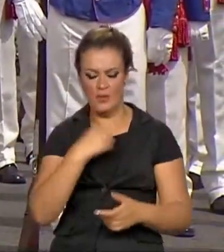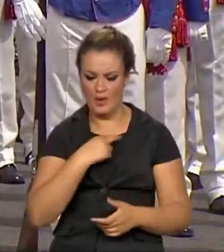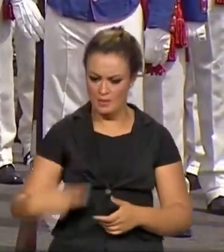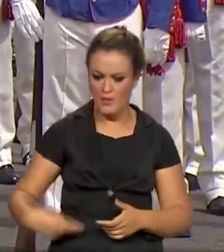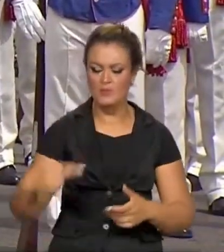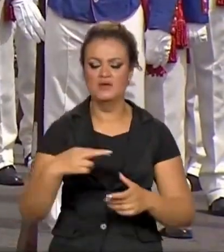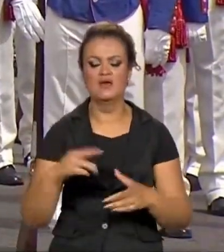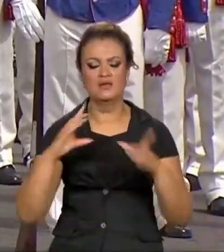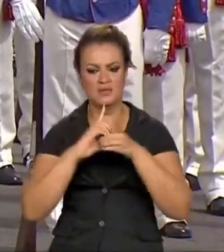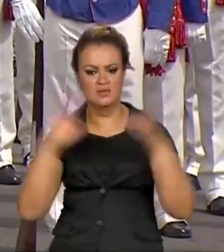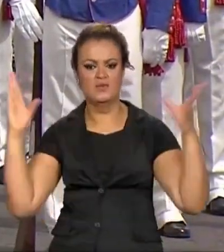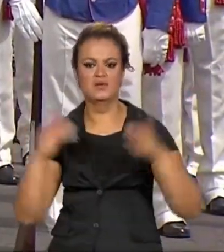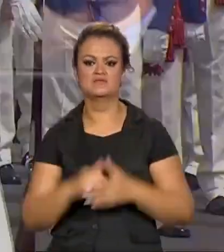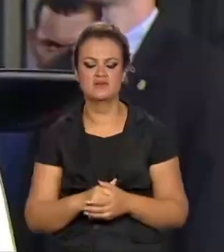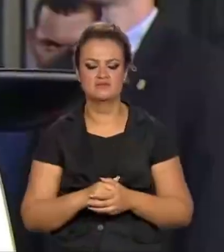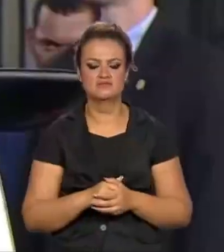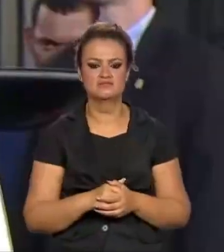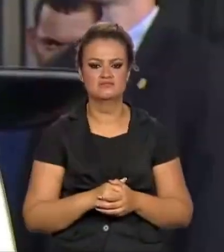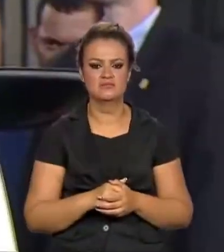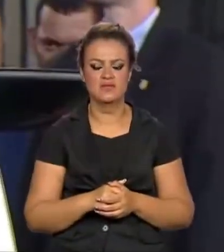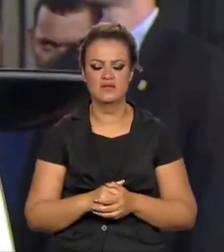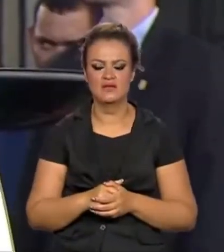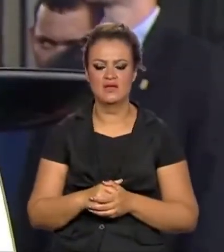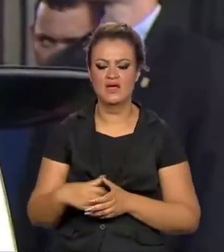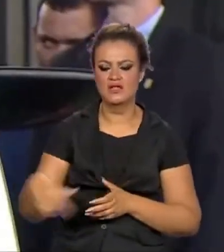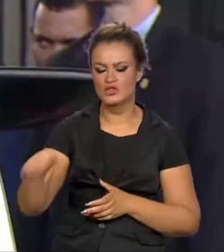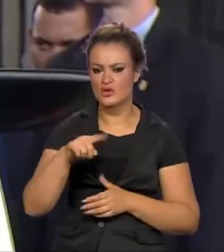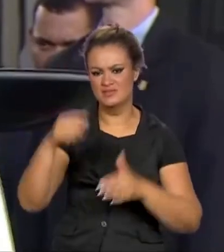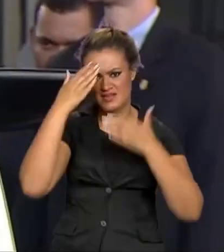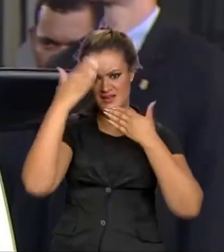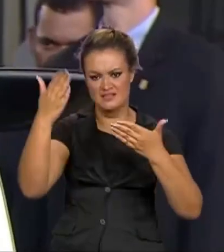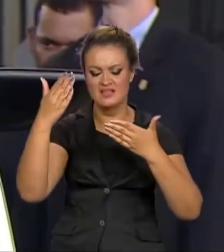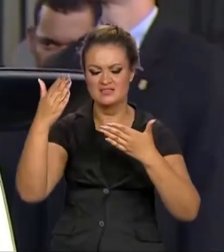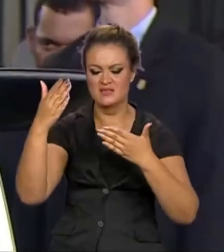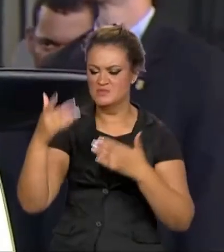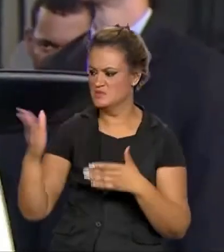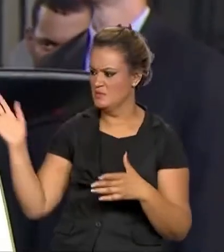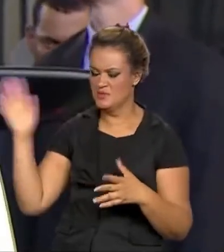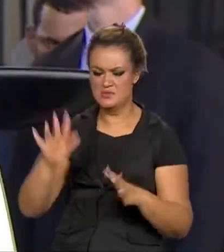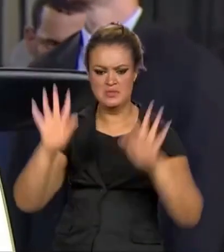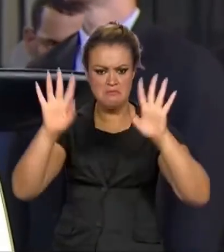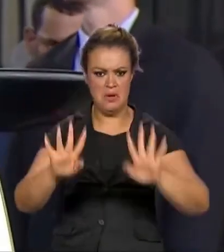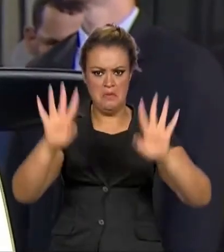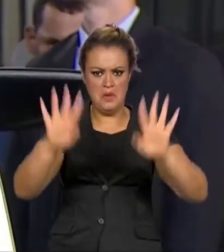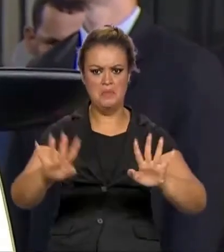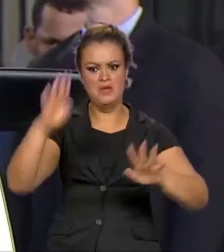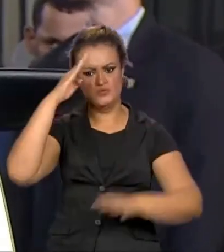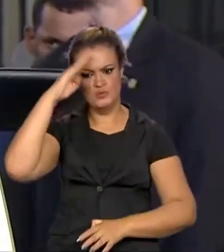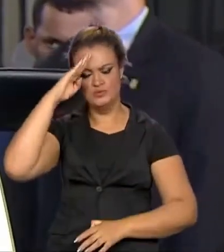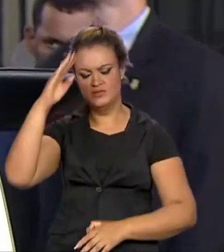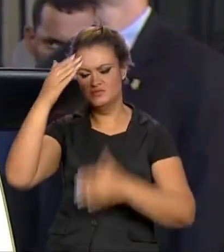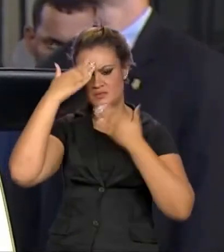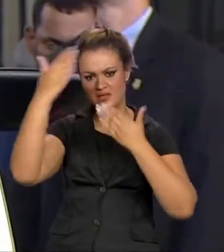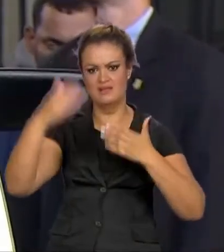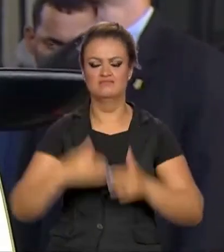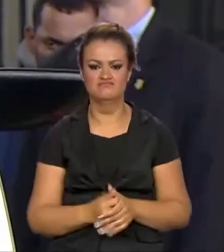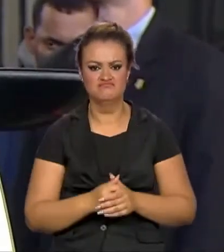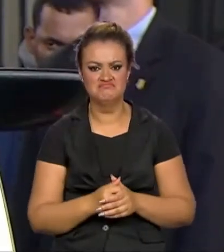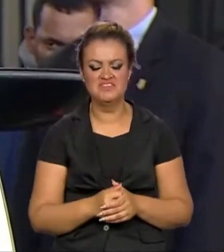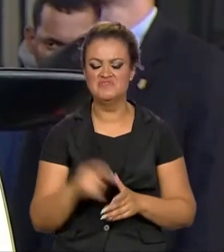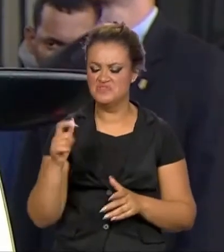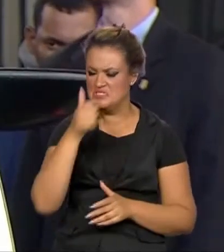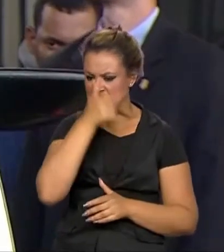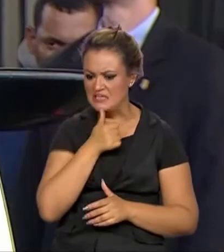e com a democracia. A força agradece a seus bravos soldados, da ativa e veteranos,